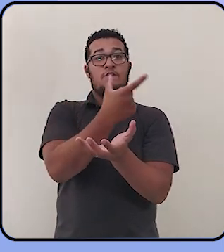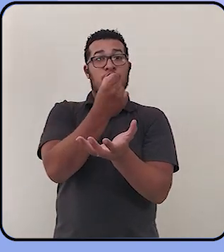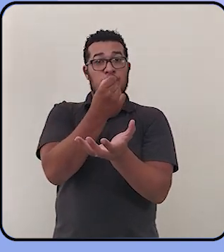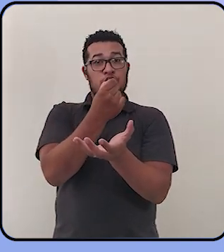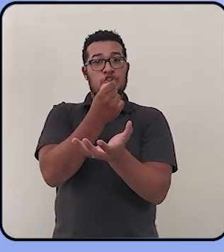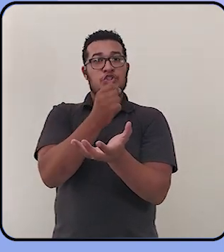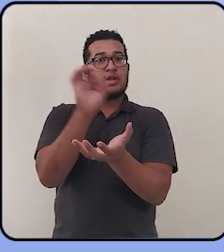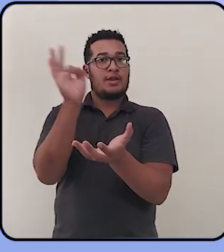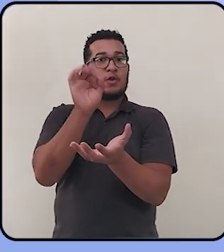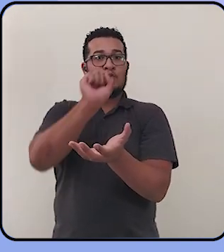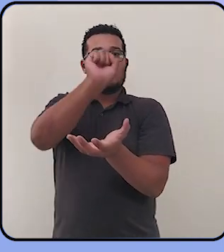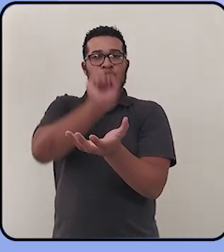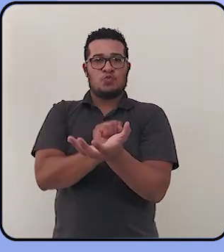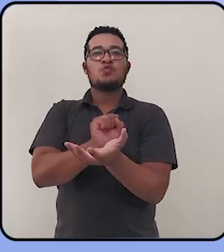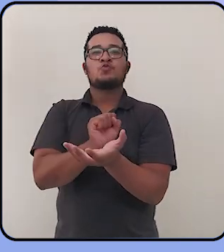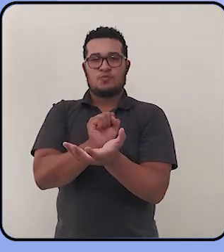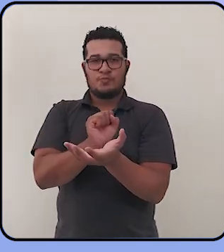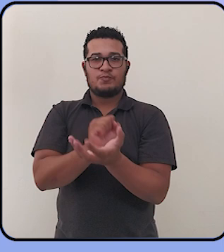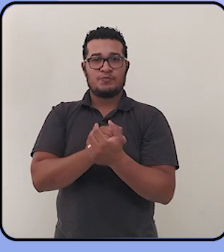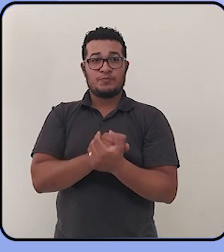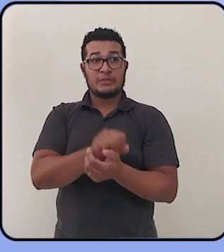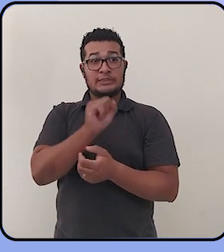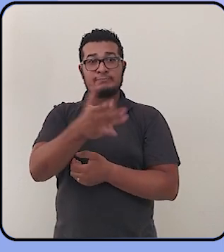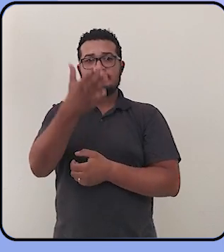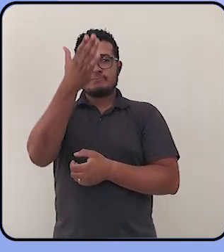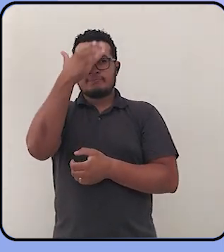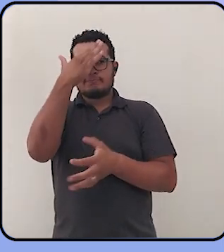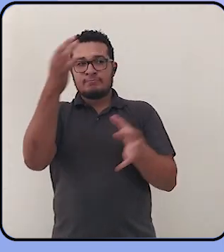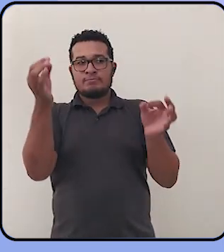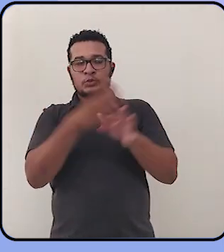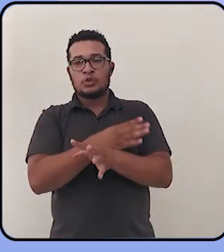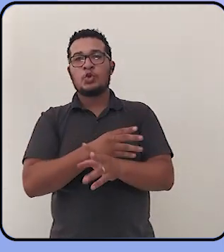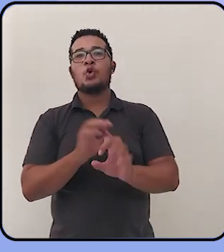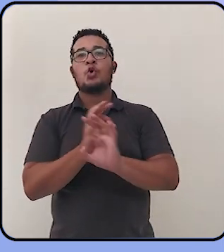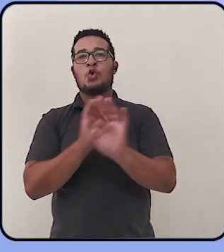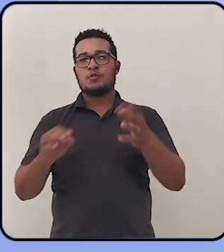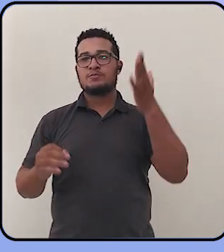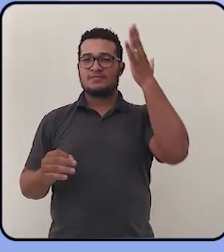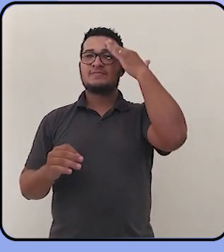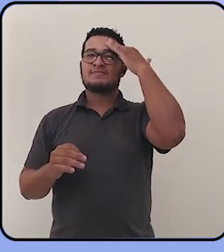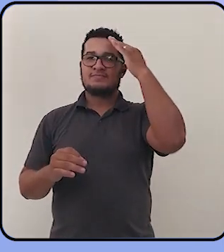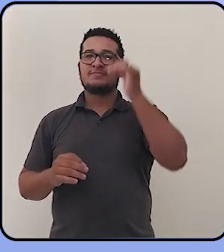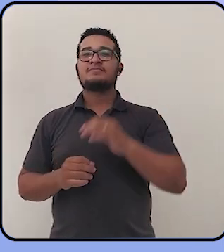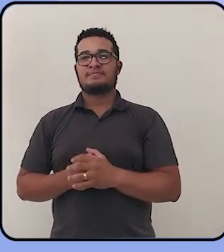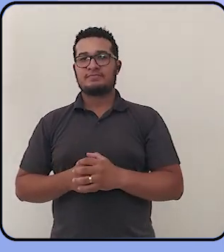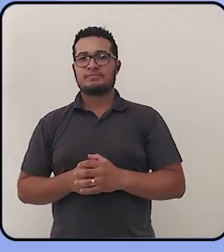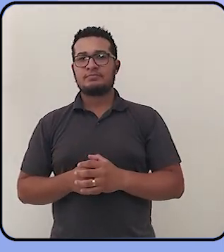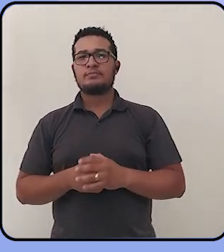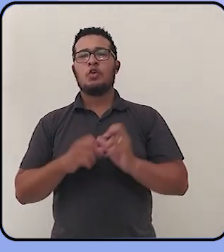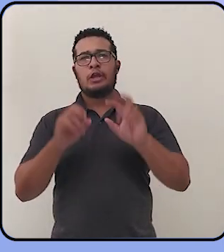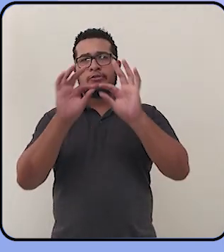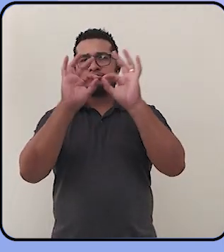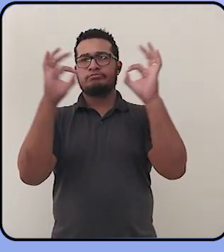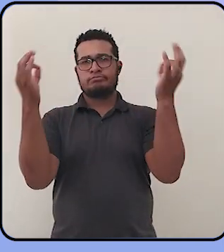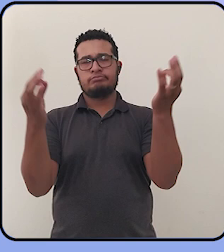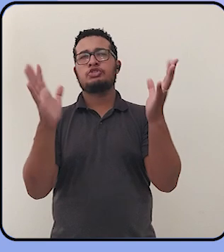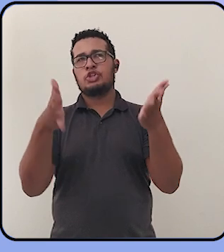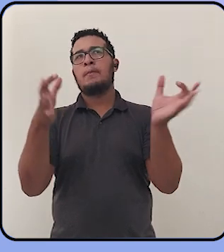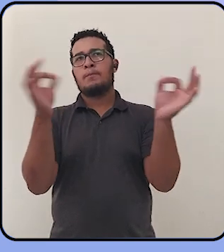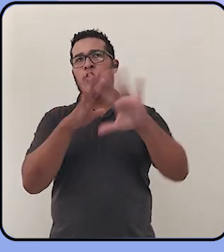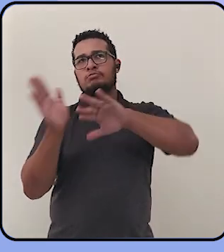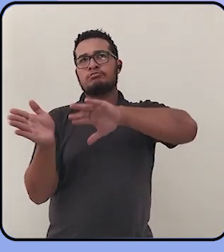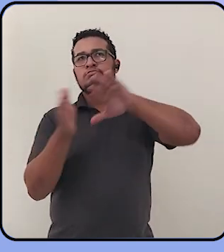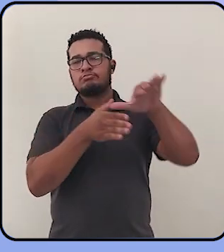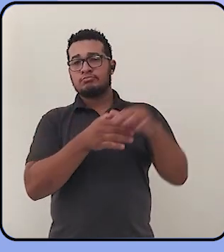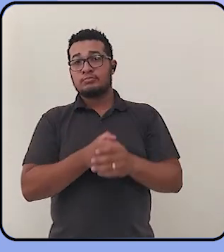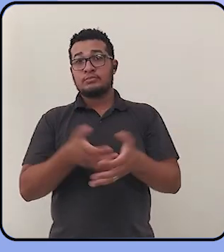graus sul. Feito isso, eu achei a latitude. Eu esqueço a linha deitada, o